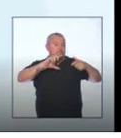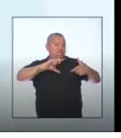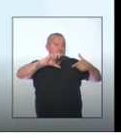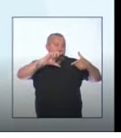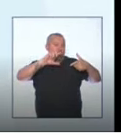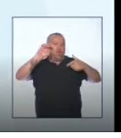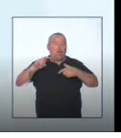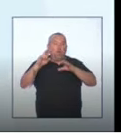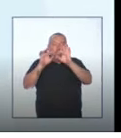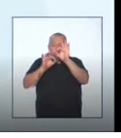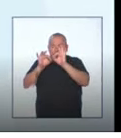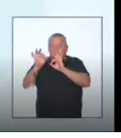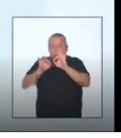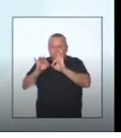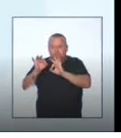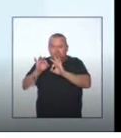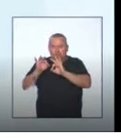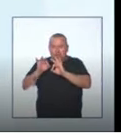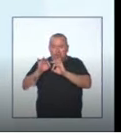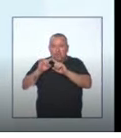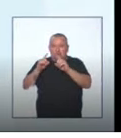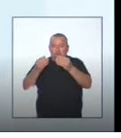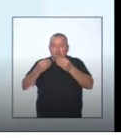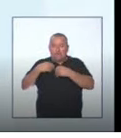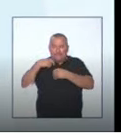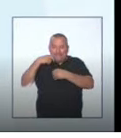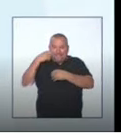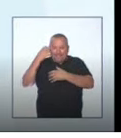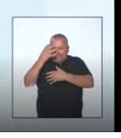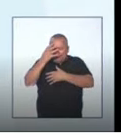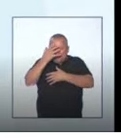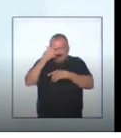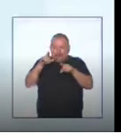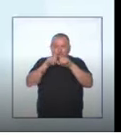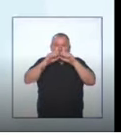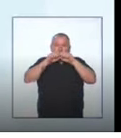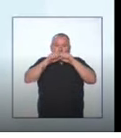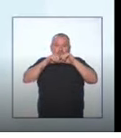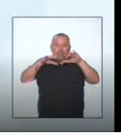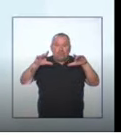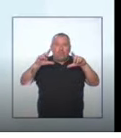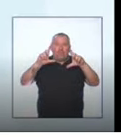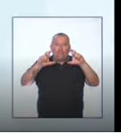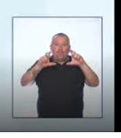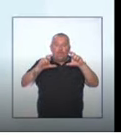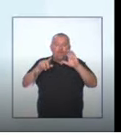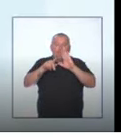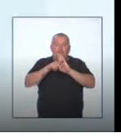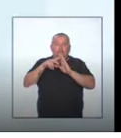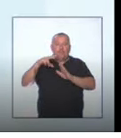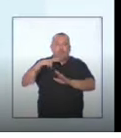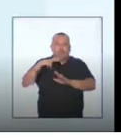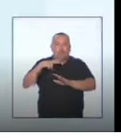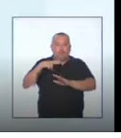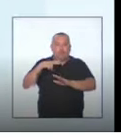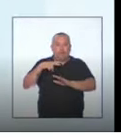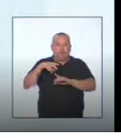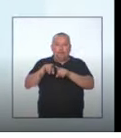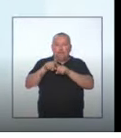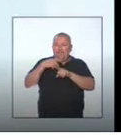ou montagens constrangedoras, divulgação de fotografias íntimas, crítica à